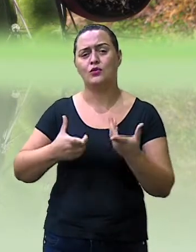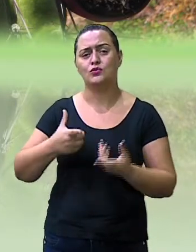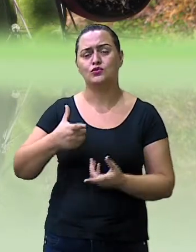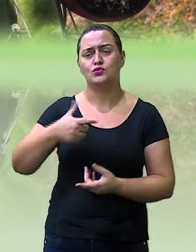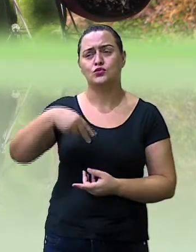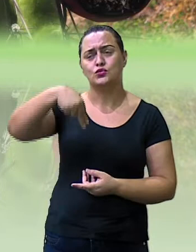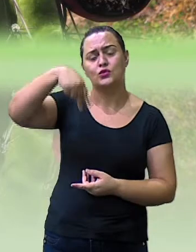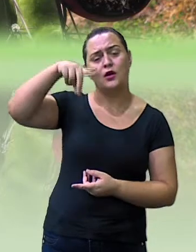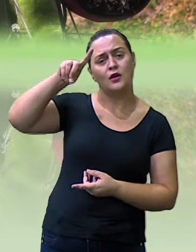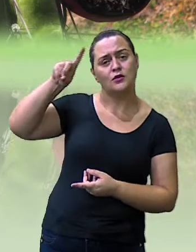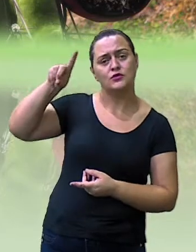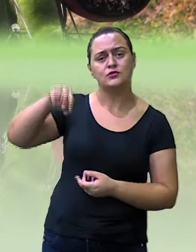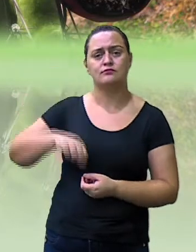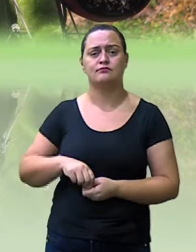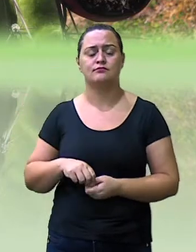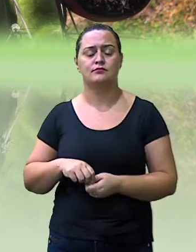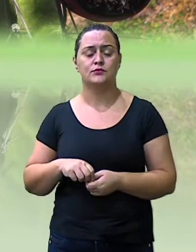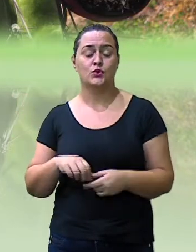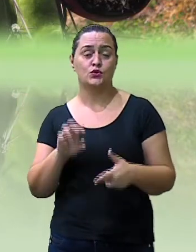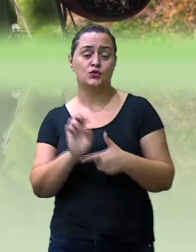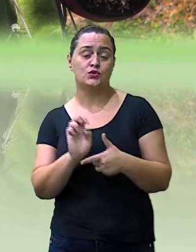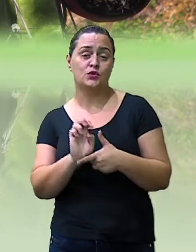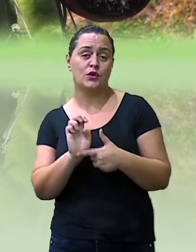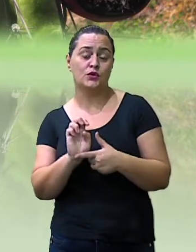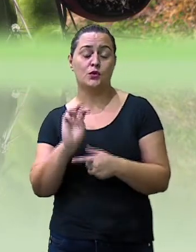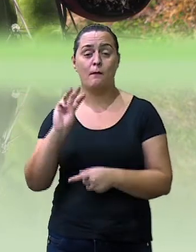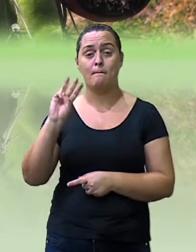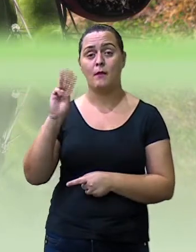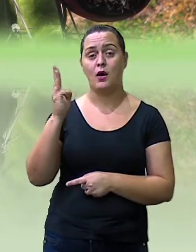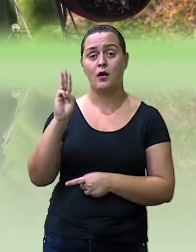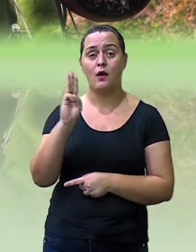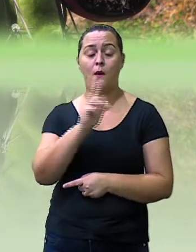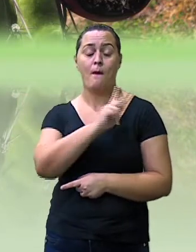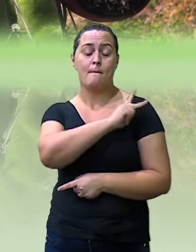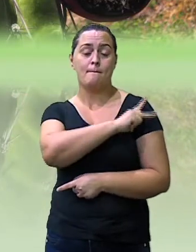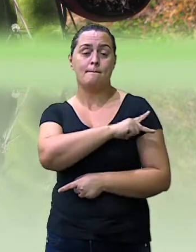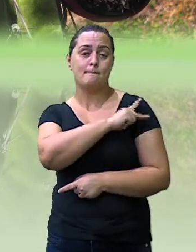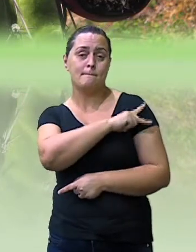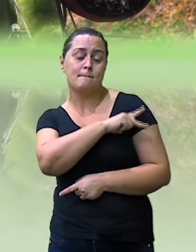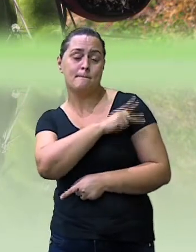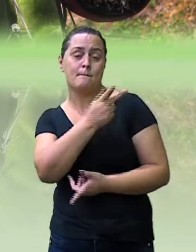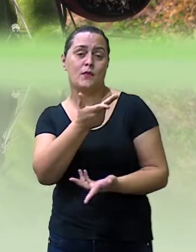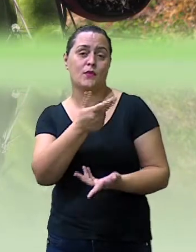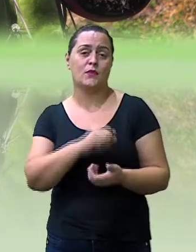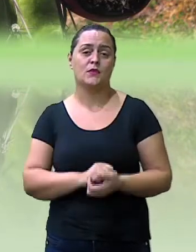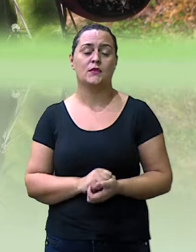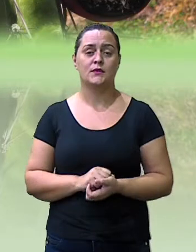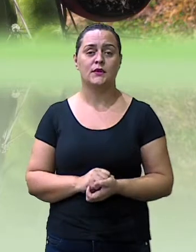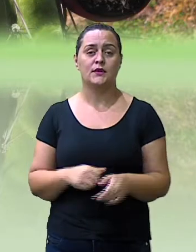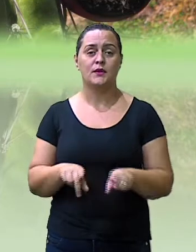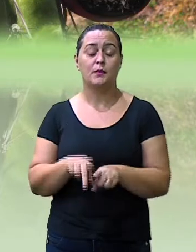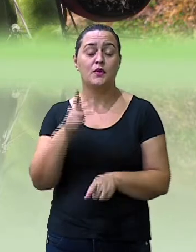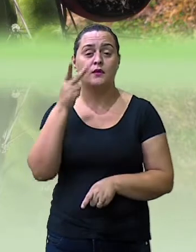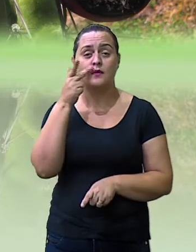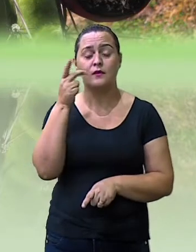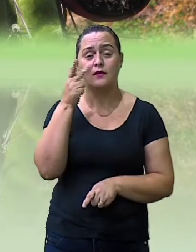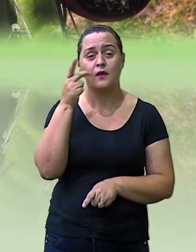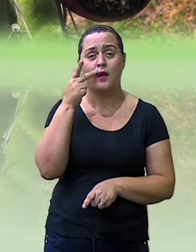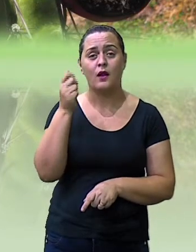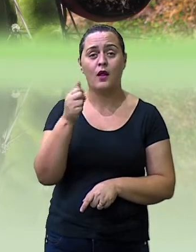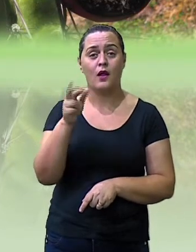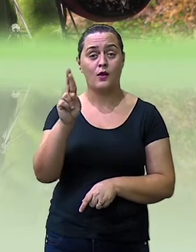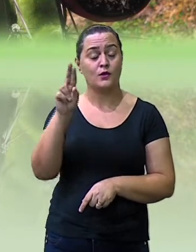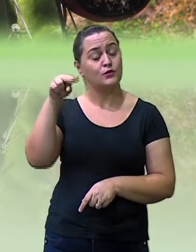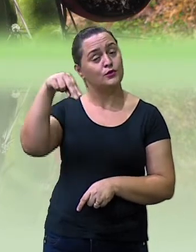estados do Maranhão, Piauí, Ceará, Rio Grande do Norte, Paraíba,